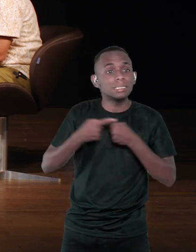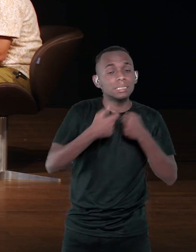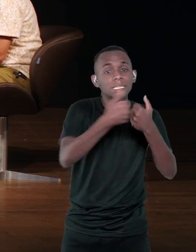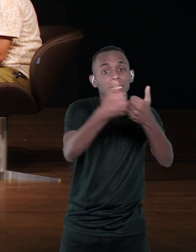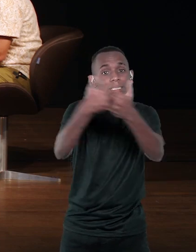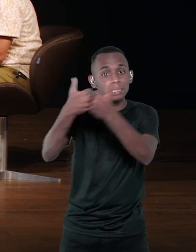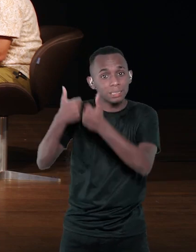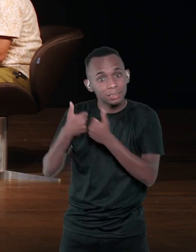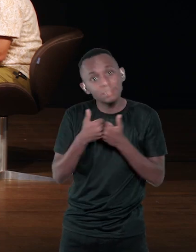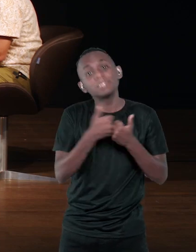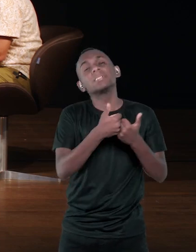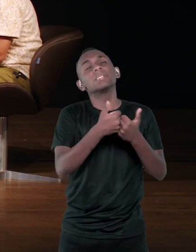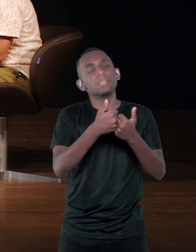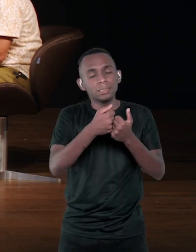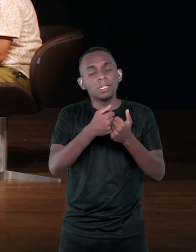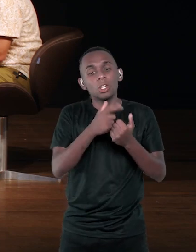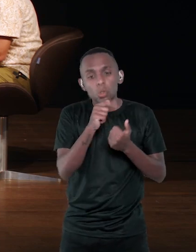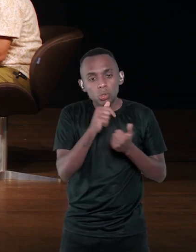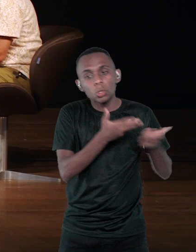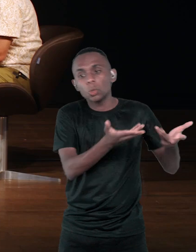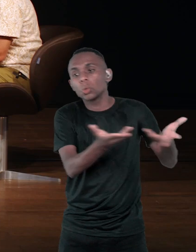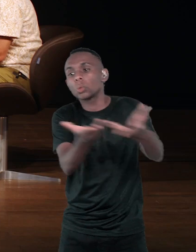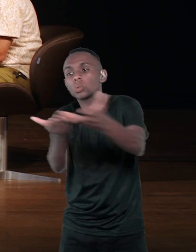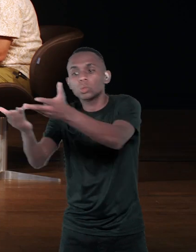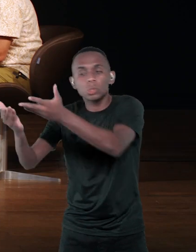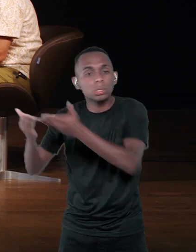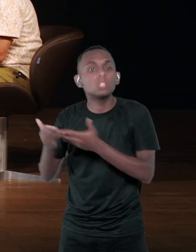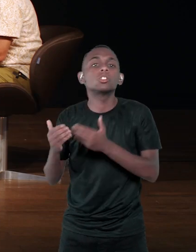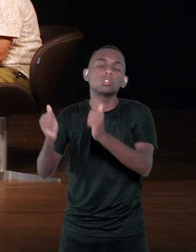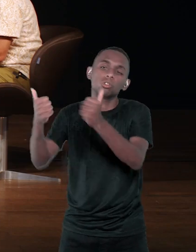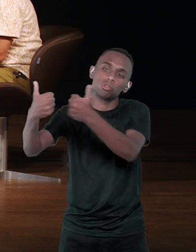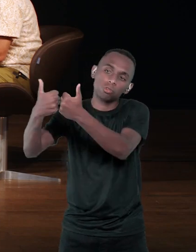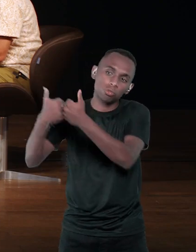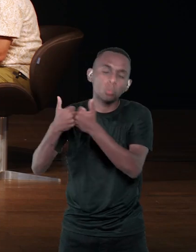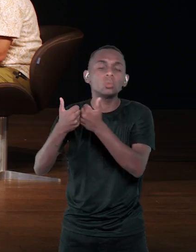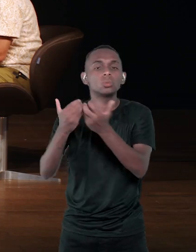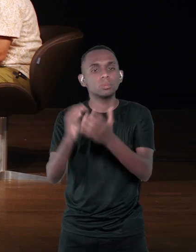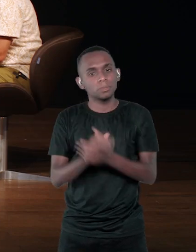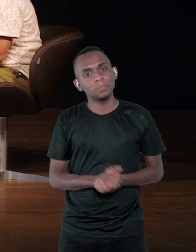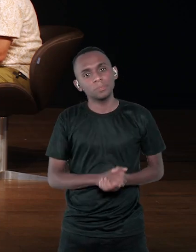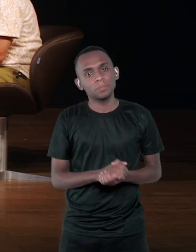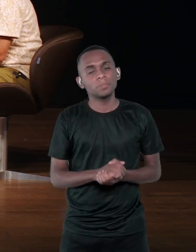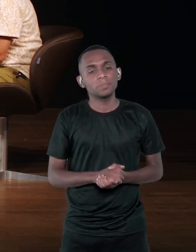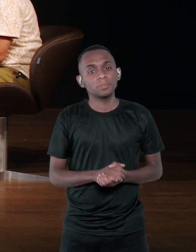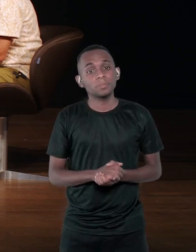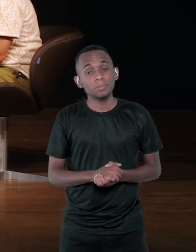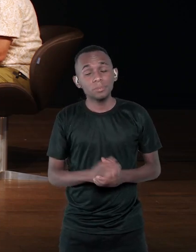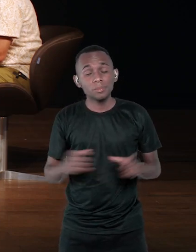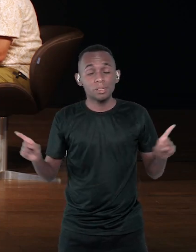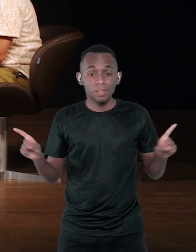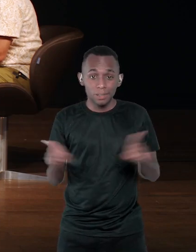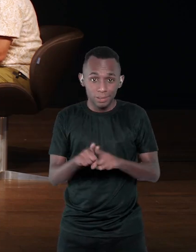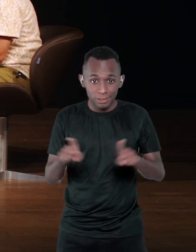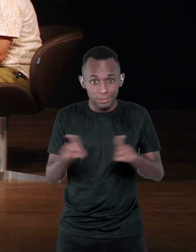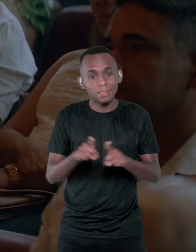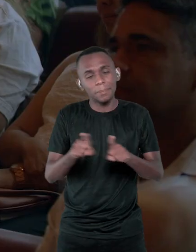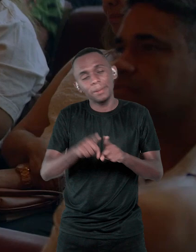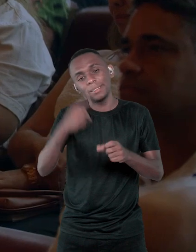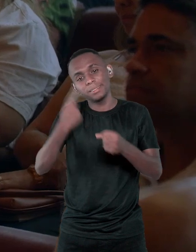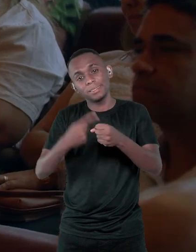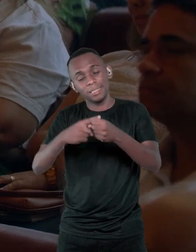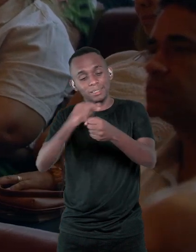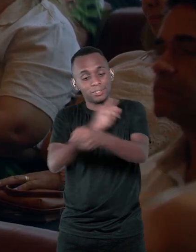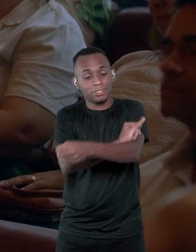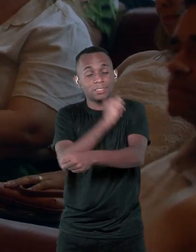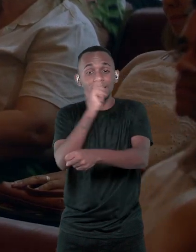cujos rios drenam para lá, o que a gente começa a fazer a partir da outra semana. E, finalmente, Itabira,